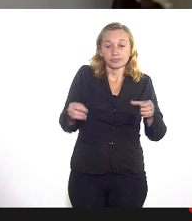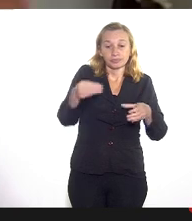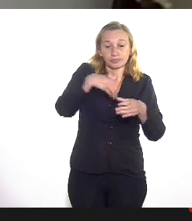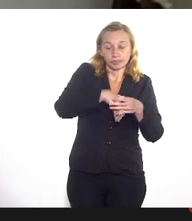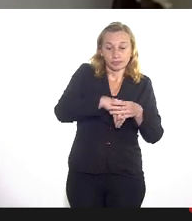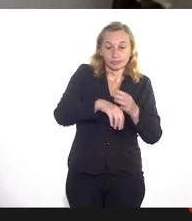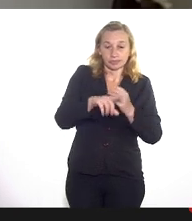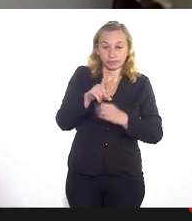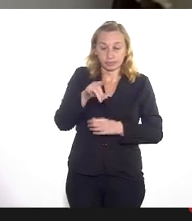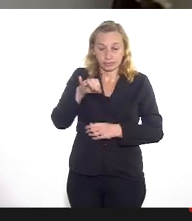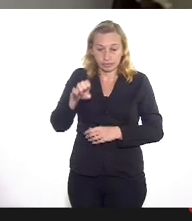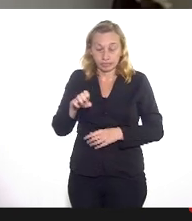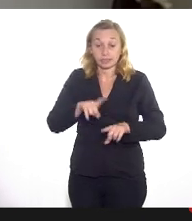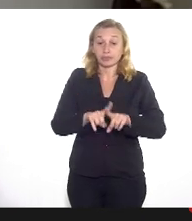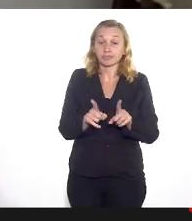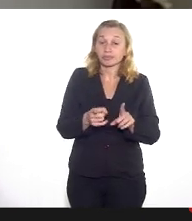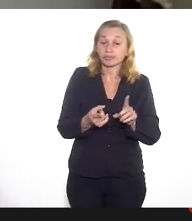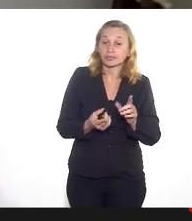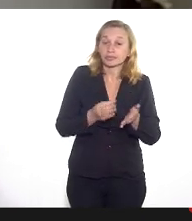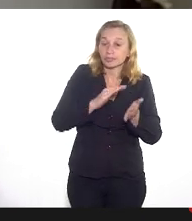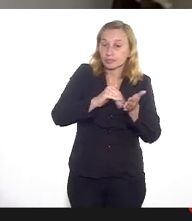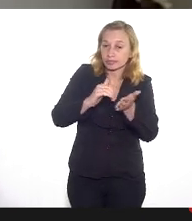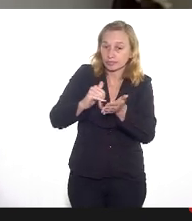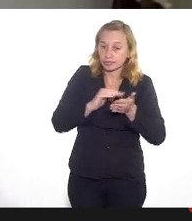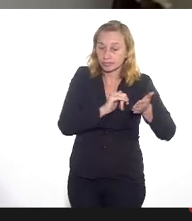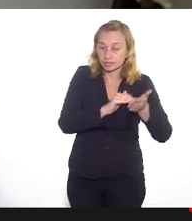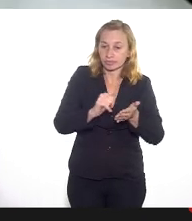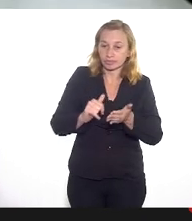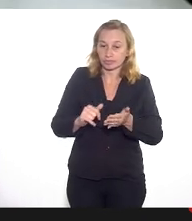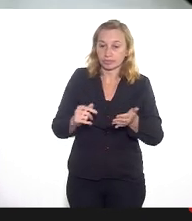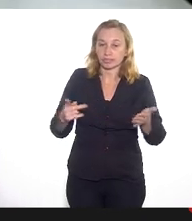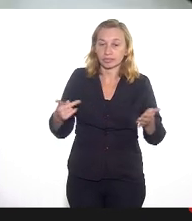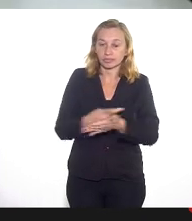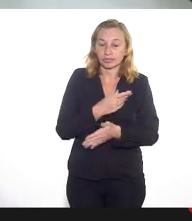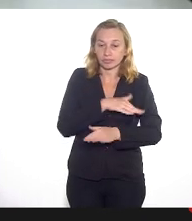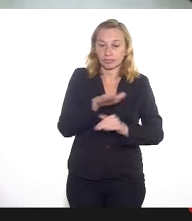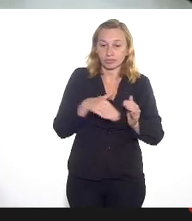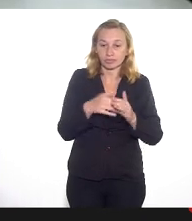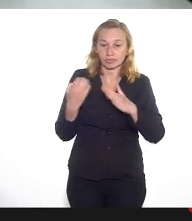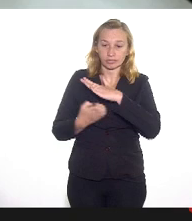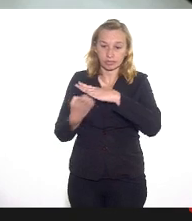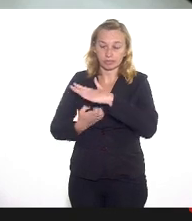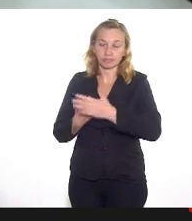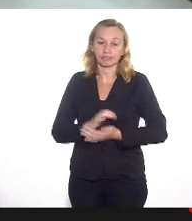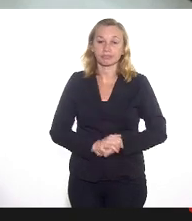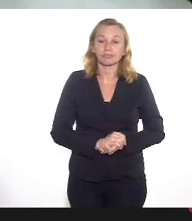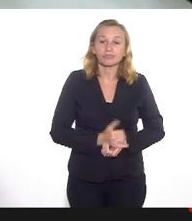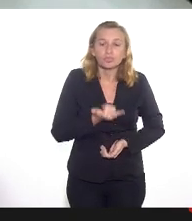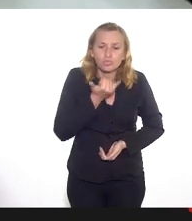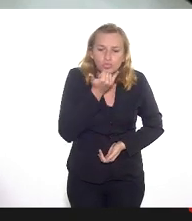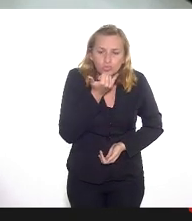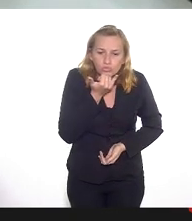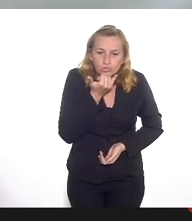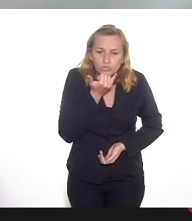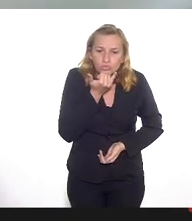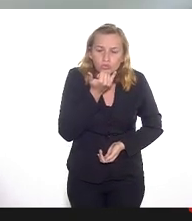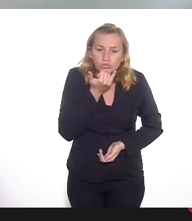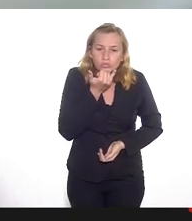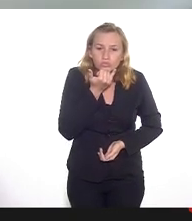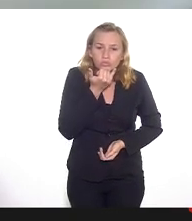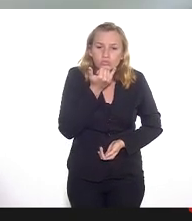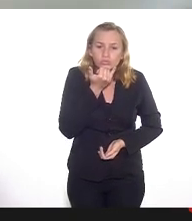acontece nos custos e nos gastos realizados pelas empresas, né? Então, não é operacional. Desculpa?